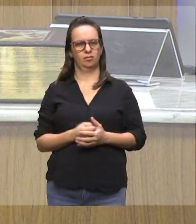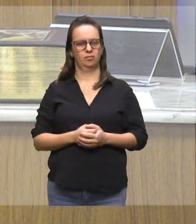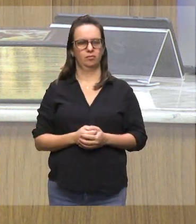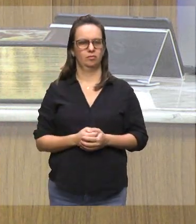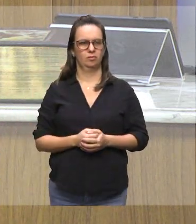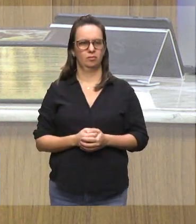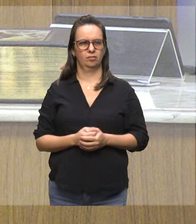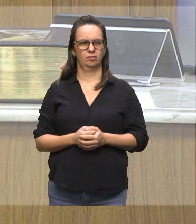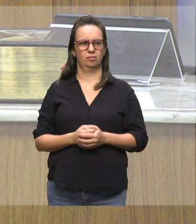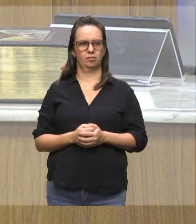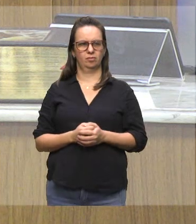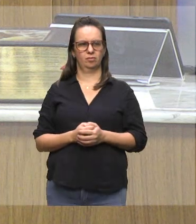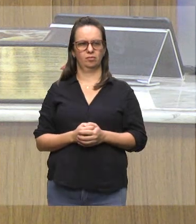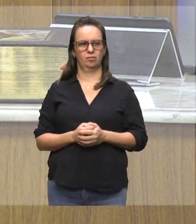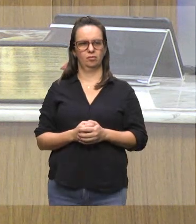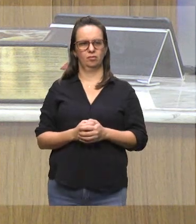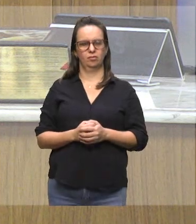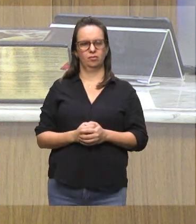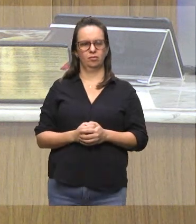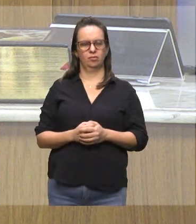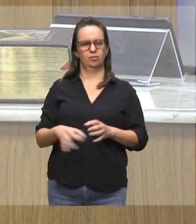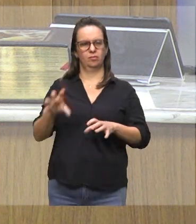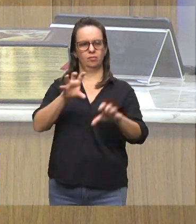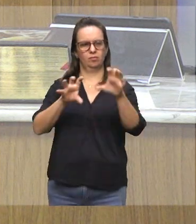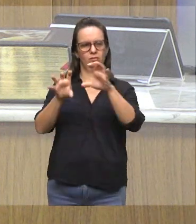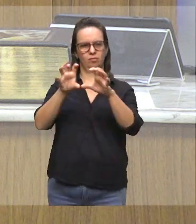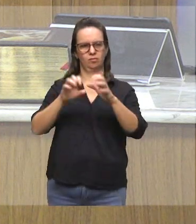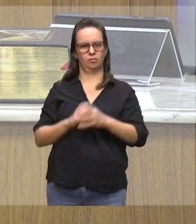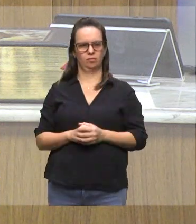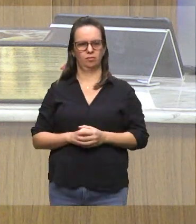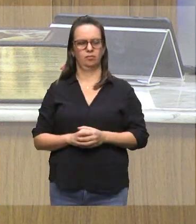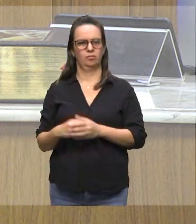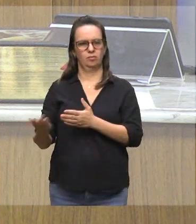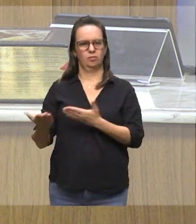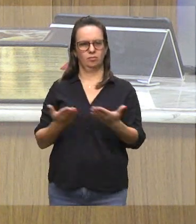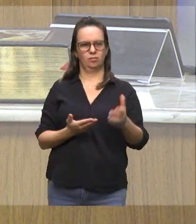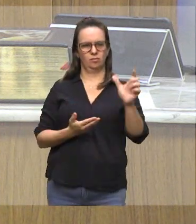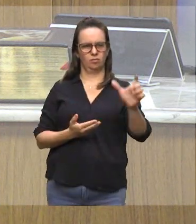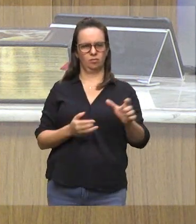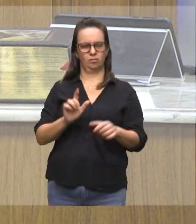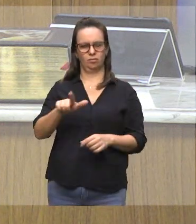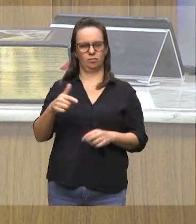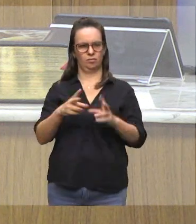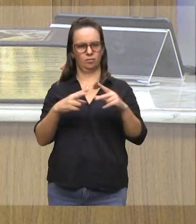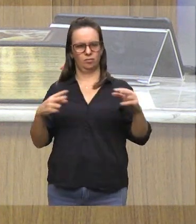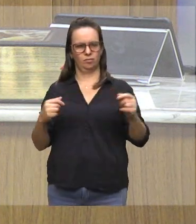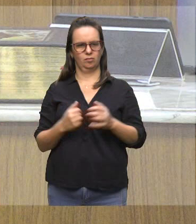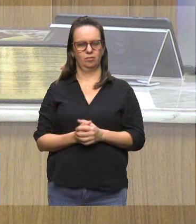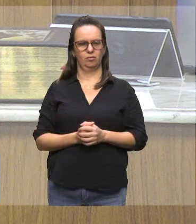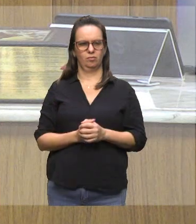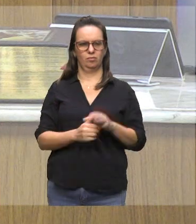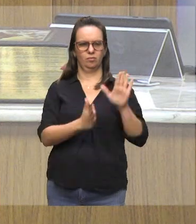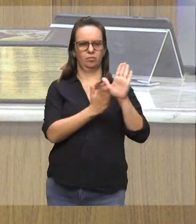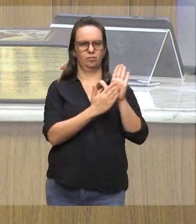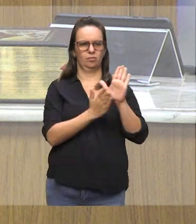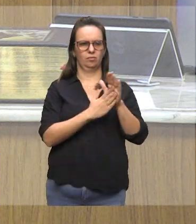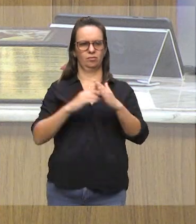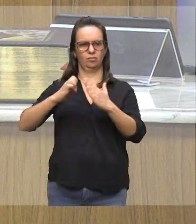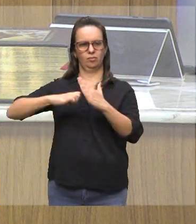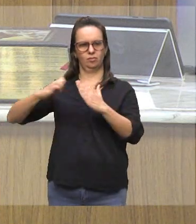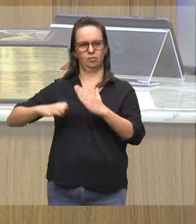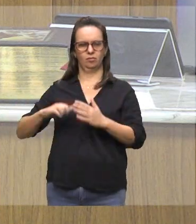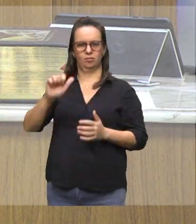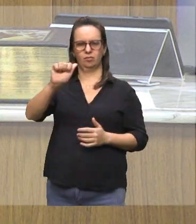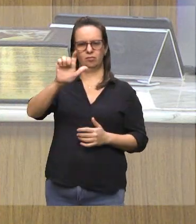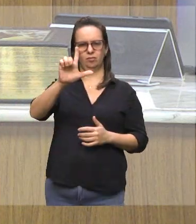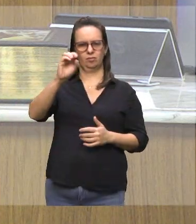Lima. Dispõe sobre a reclassificação dos vencimentos dos servidores que especifique da outras providências. Proposta de emenda à LOMA,